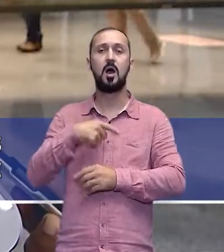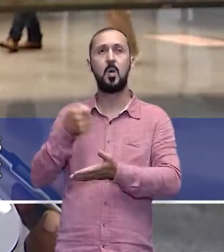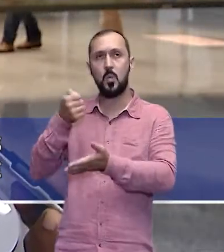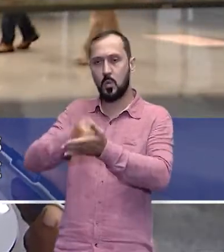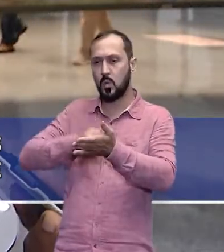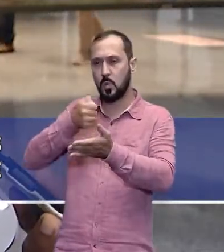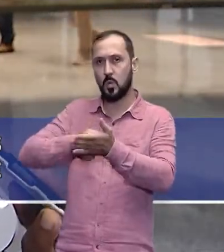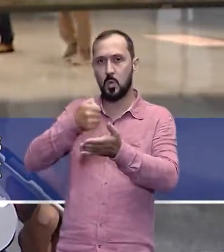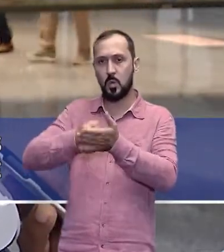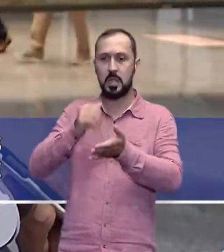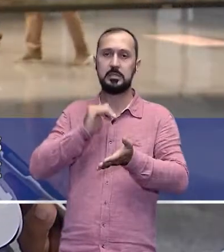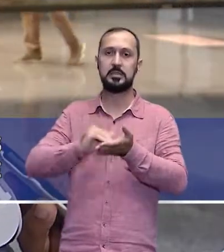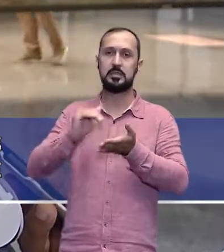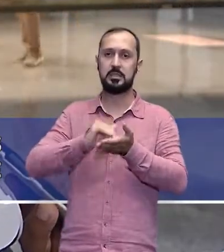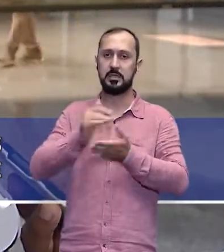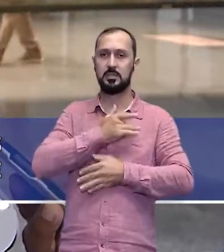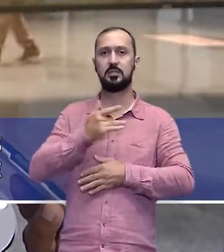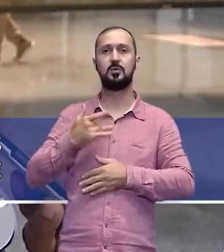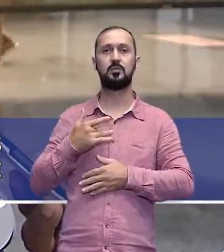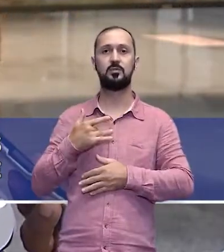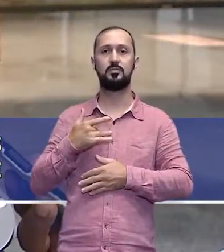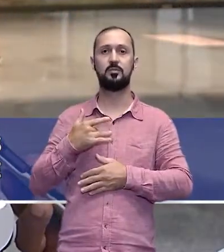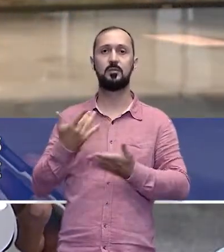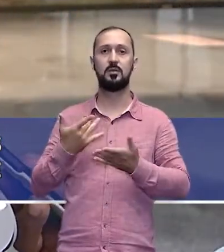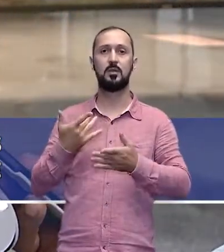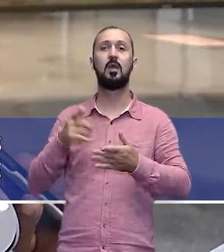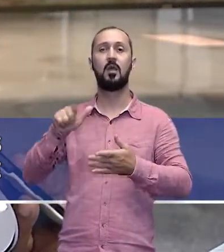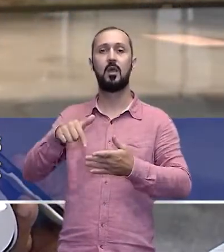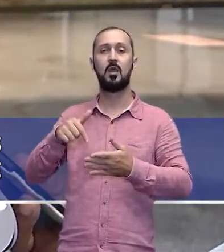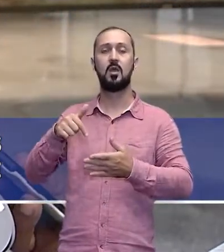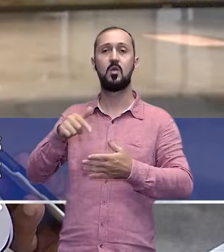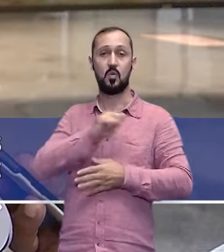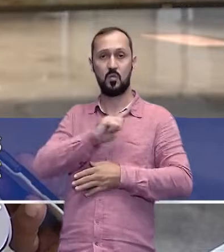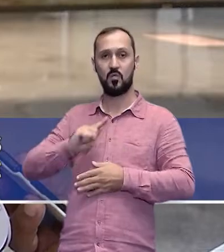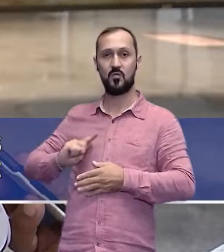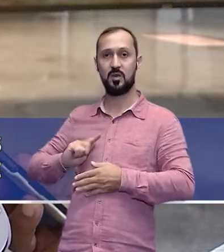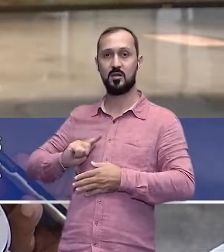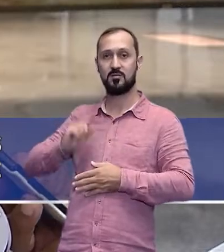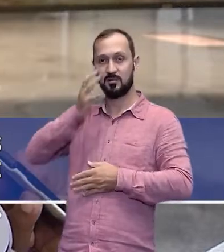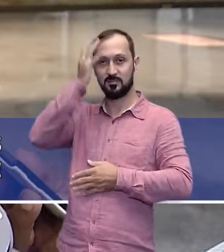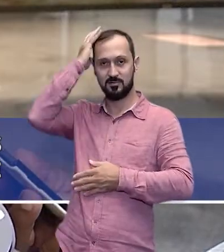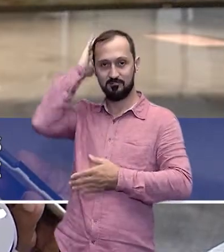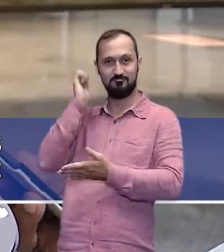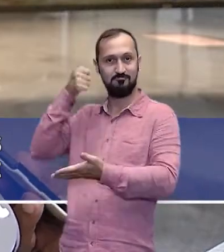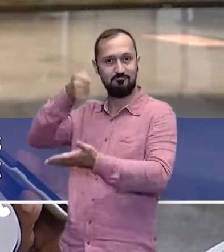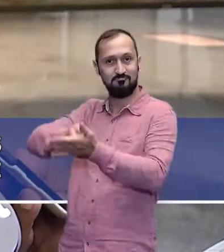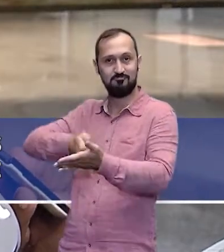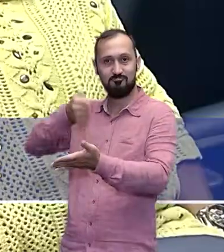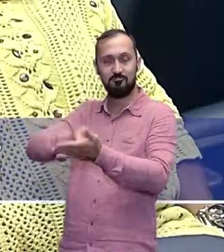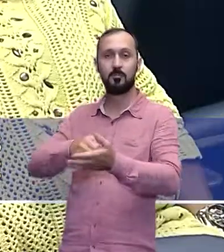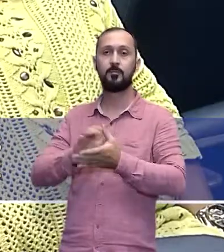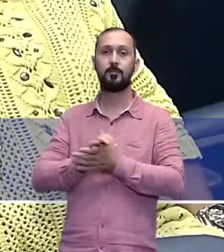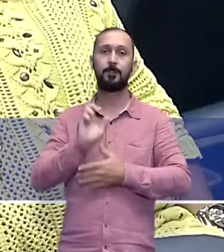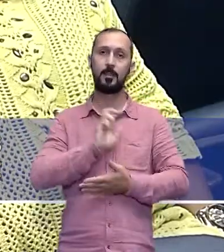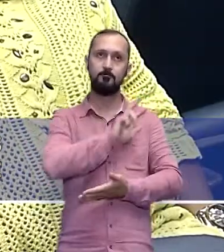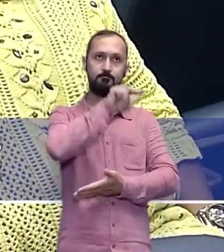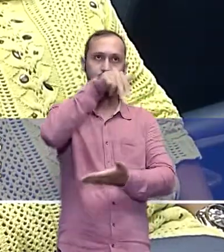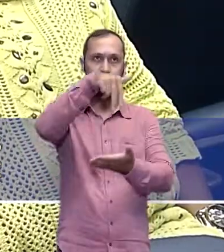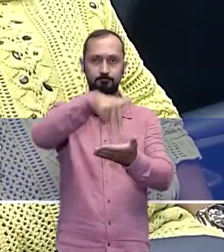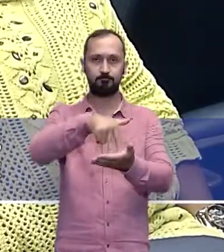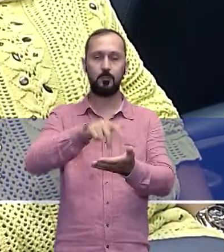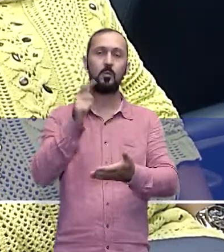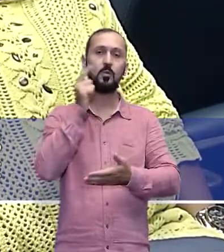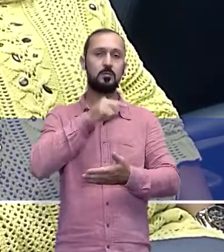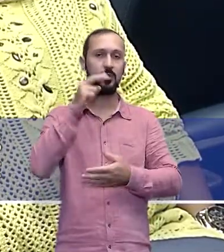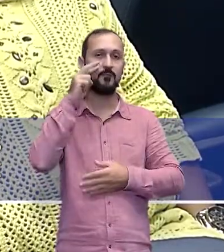a determinação do secretário de Saúde e é a cobrança que o governador Reinaldo Azambuja nos tem feito. Quem esteve no